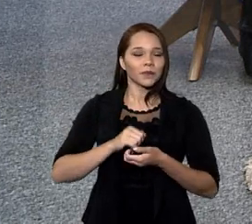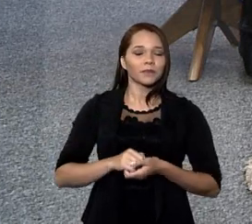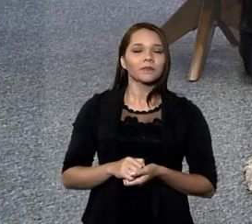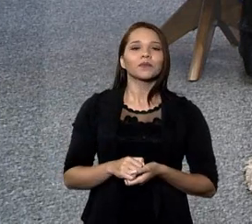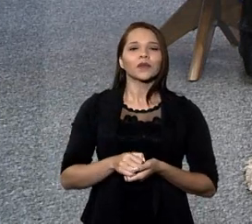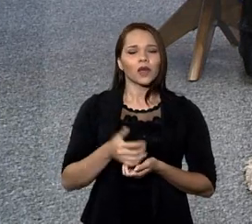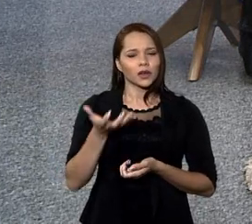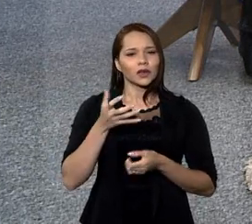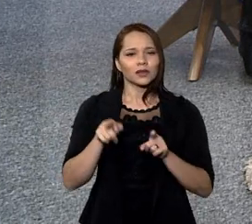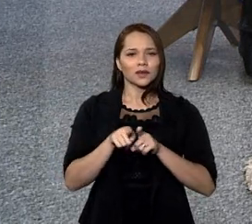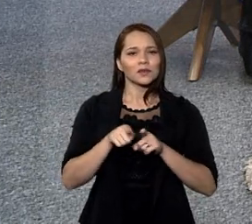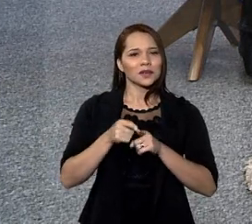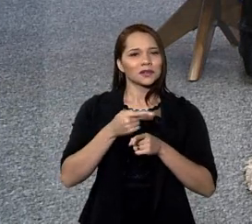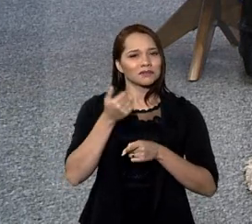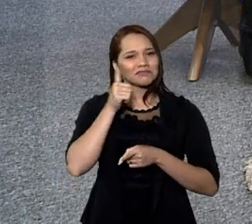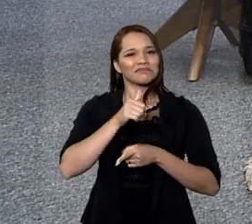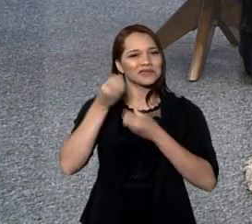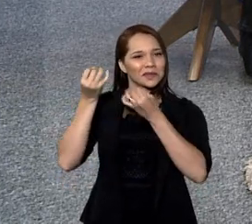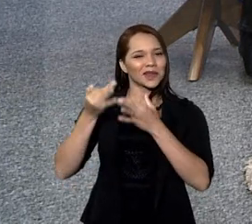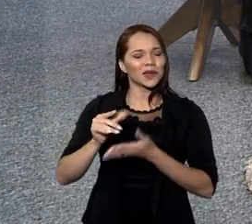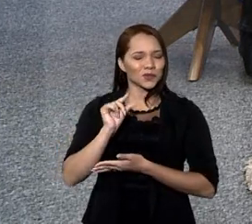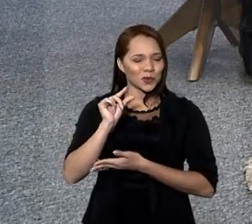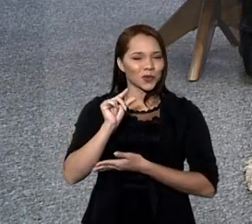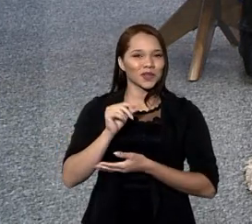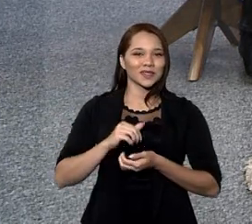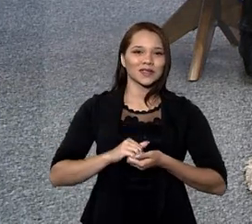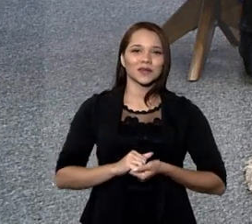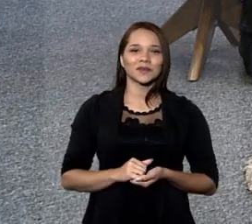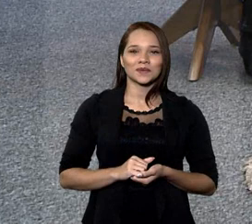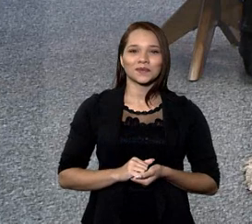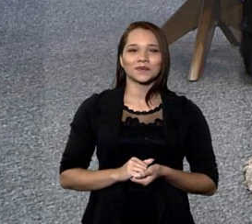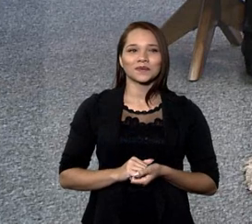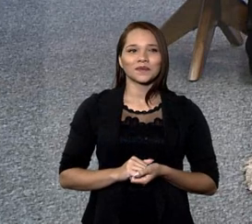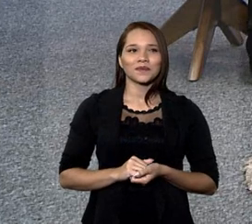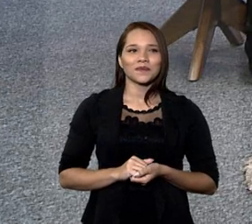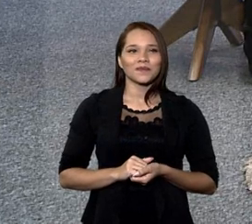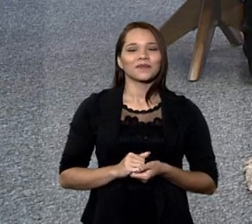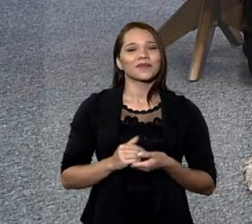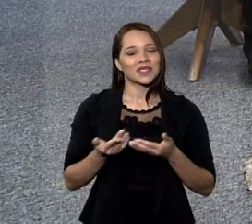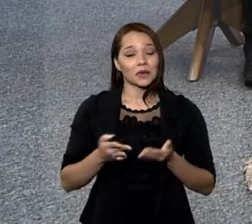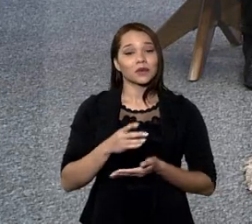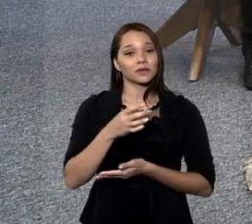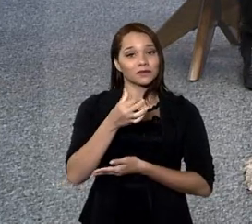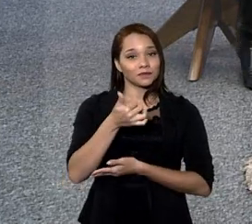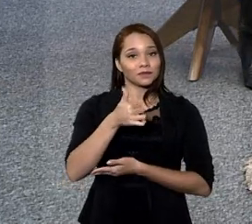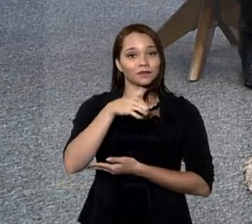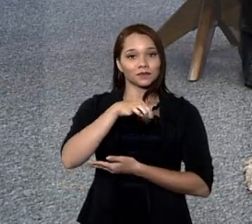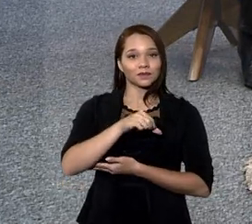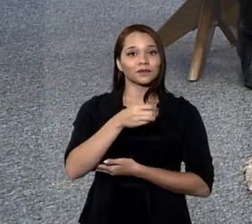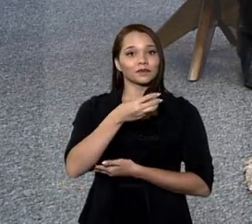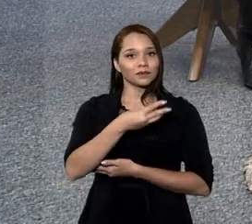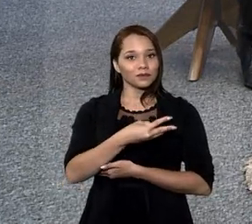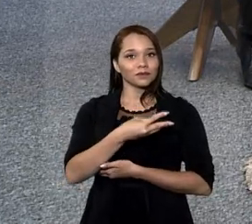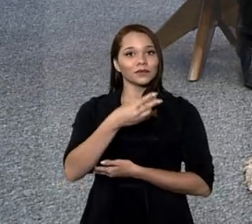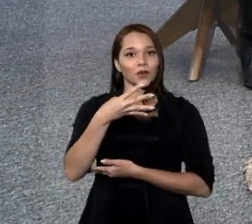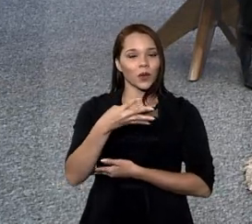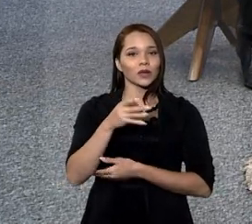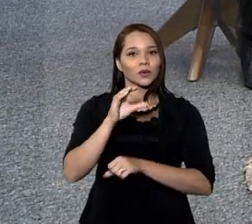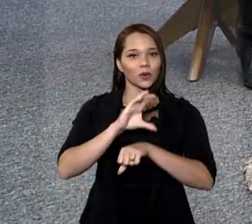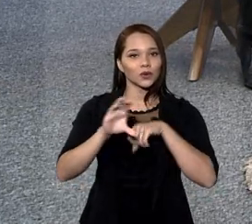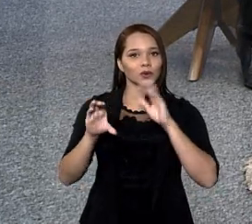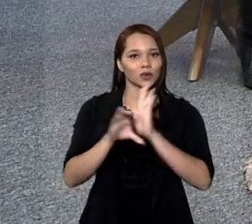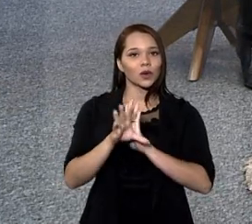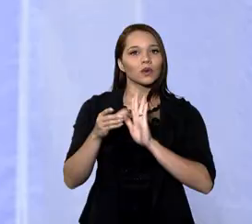mulheres e aí eu queria também quer vou mostrar falar um pouquinho sobre isso em 1934 né na